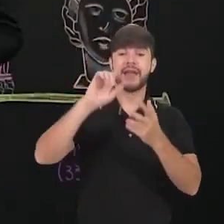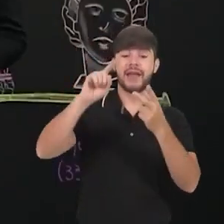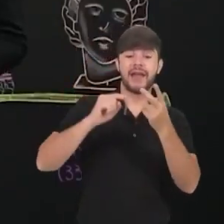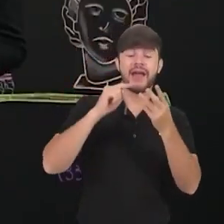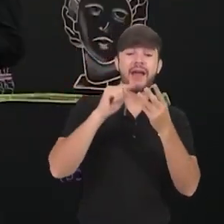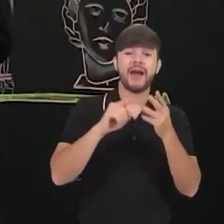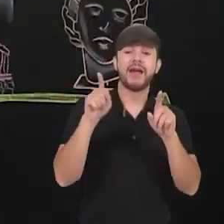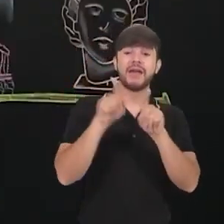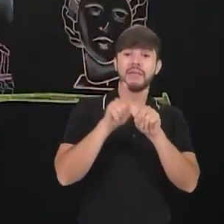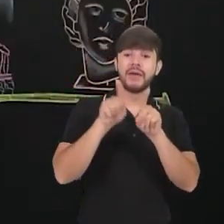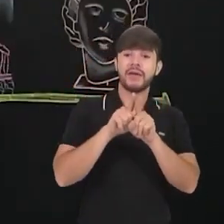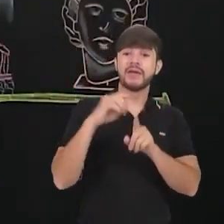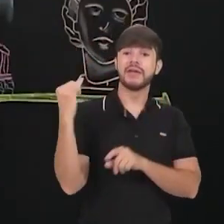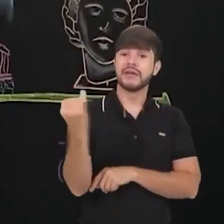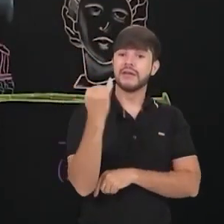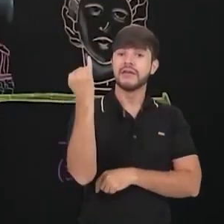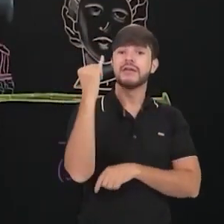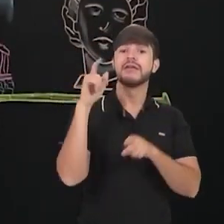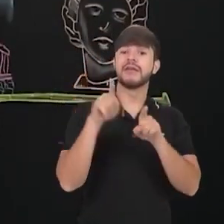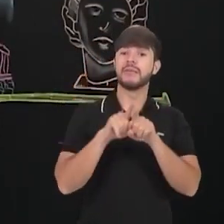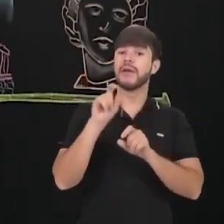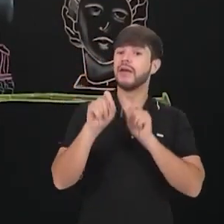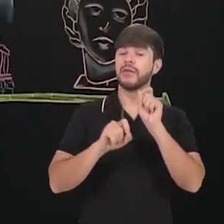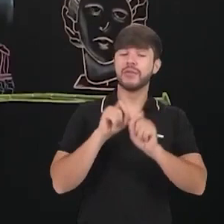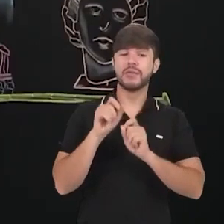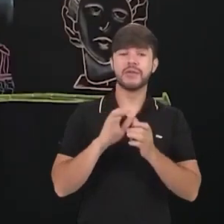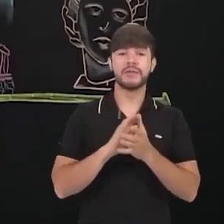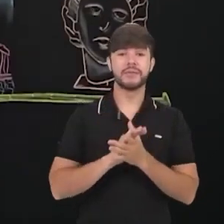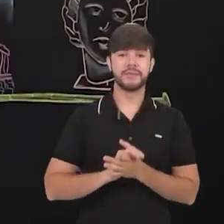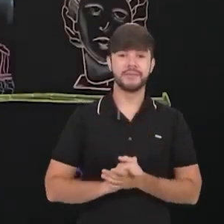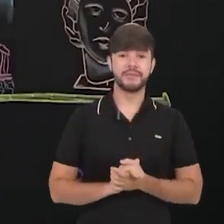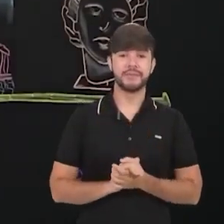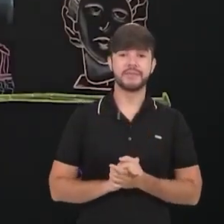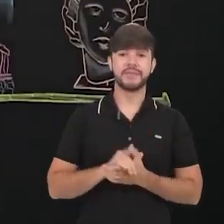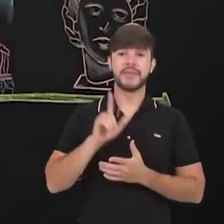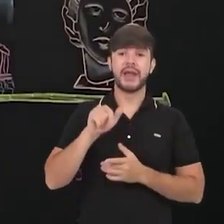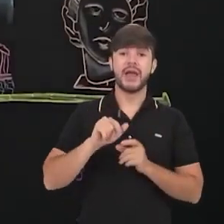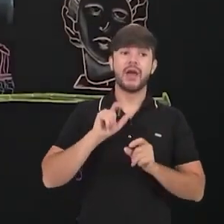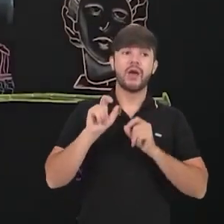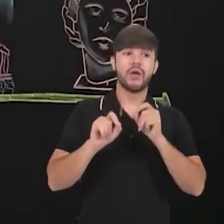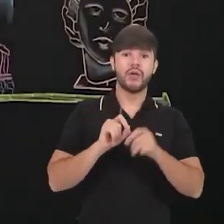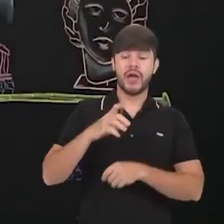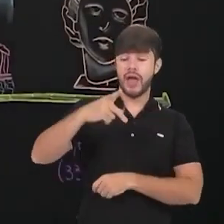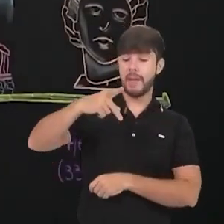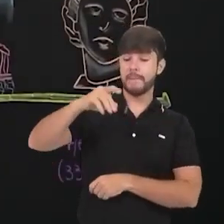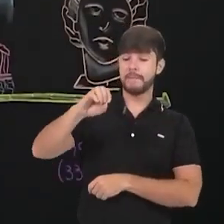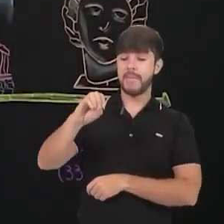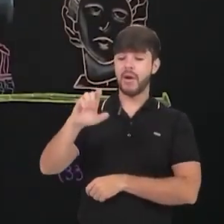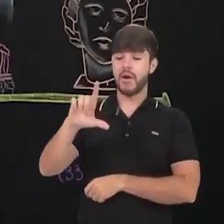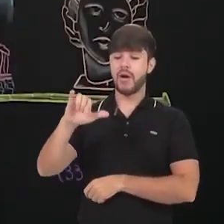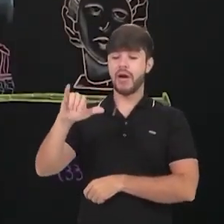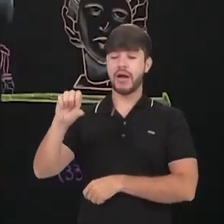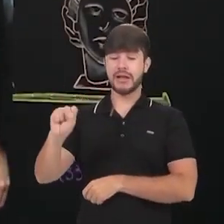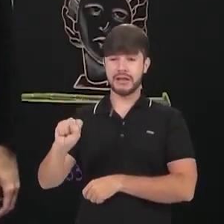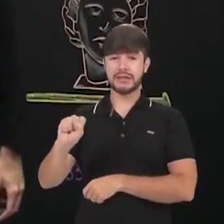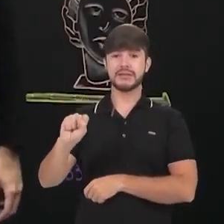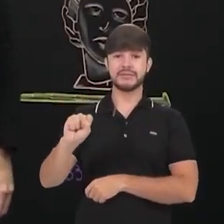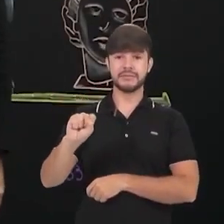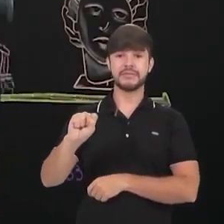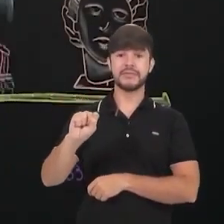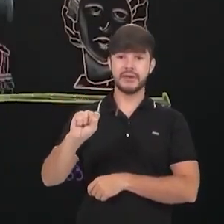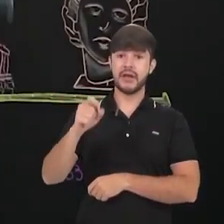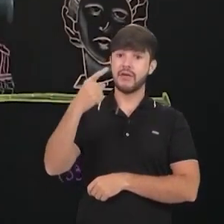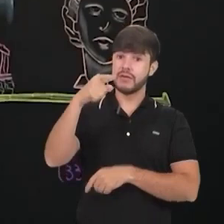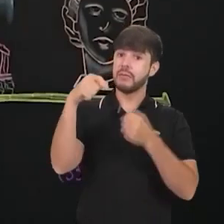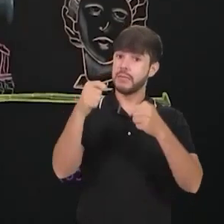muito importante para a gente entender o que era o ser grego eram as chamadas polis. Polis, é